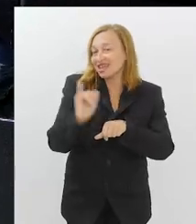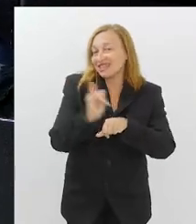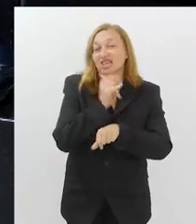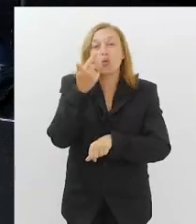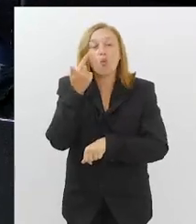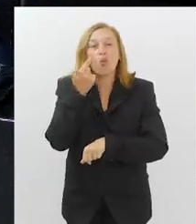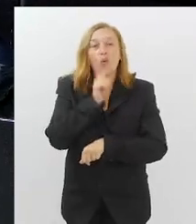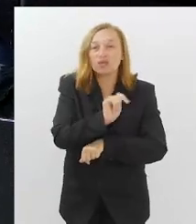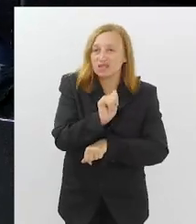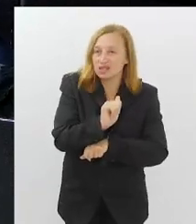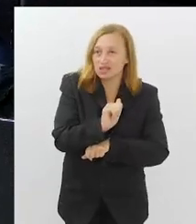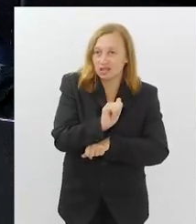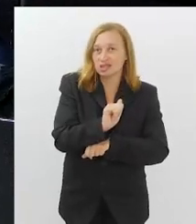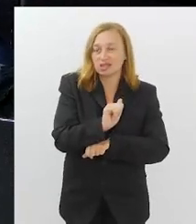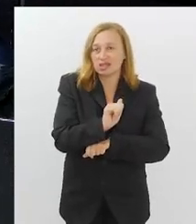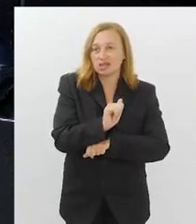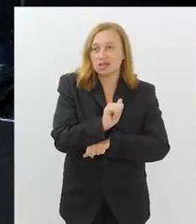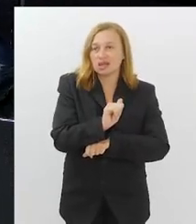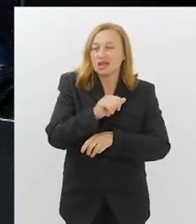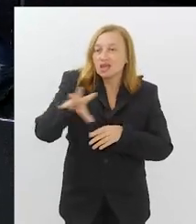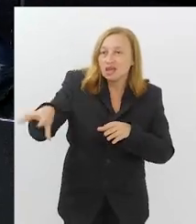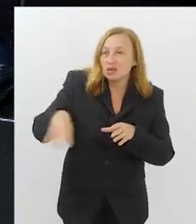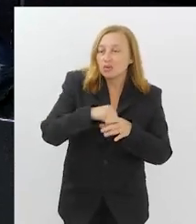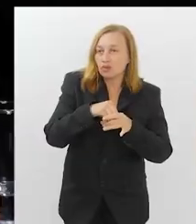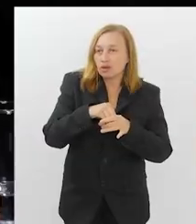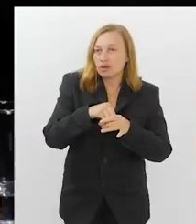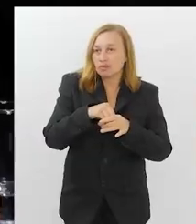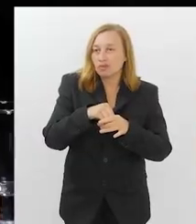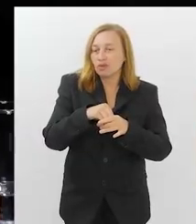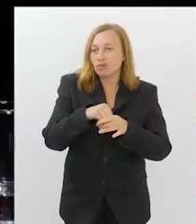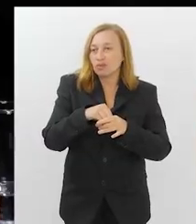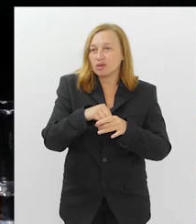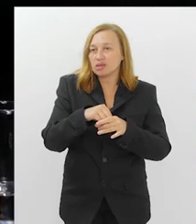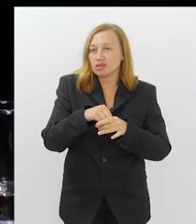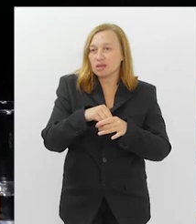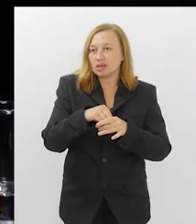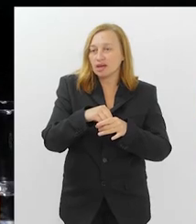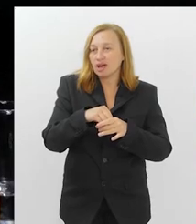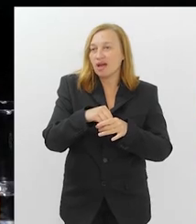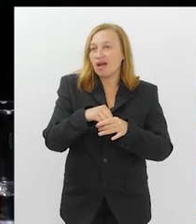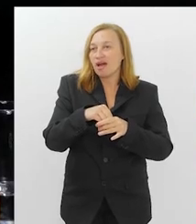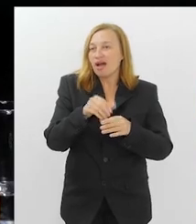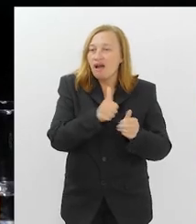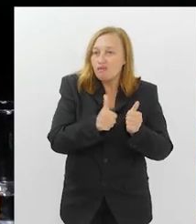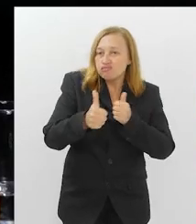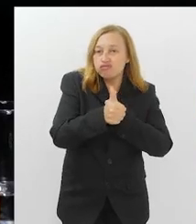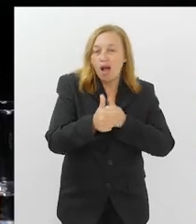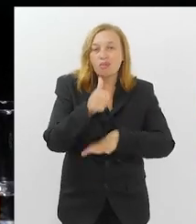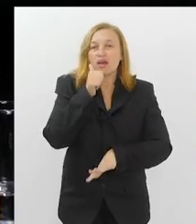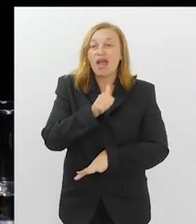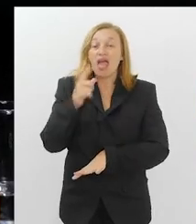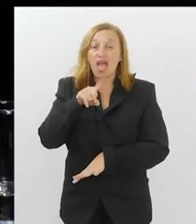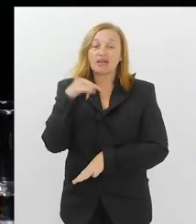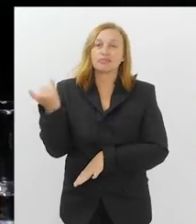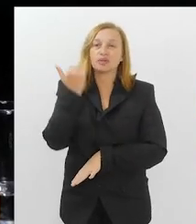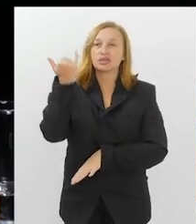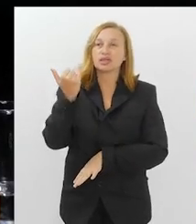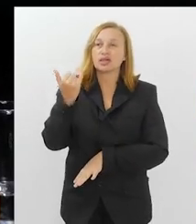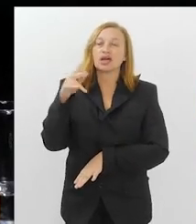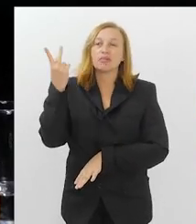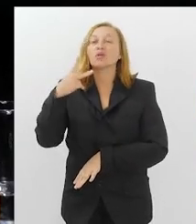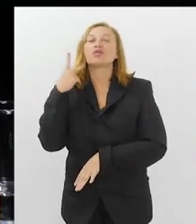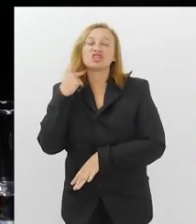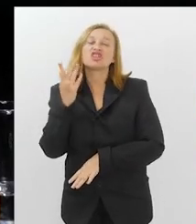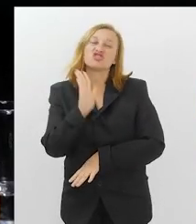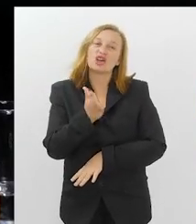mais mecanismo a gente conseguir trazer para que possa dar protagonismo às mulheres, é importante. A